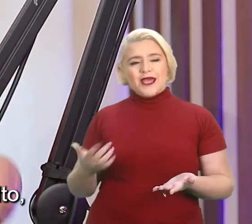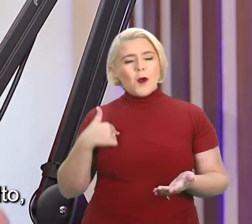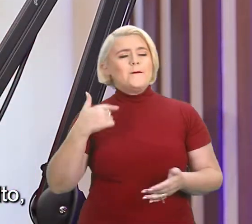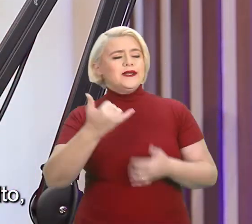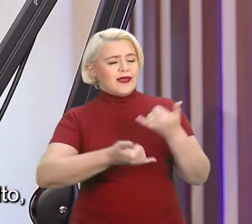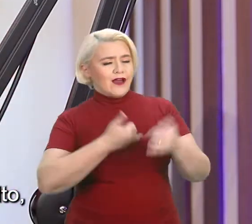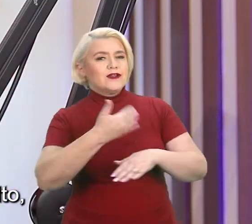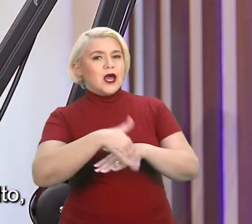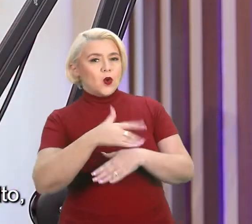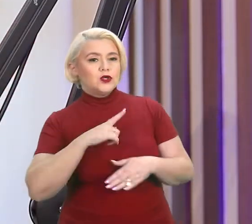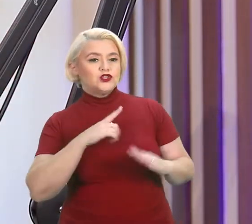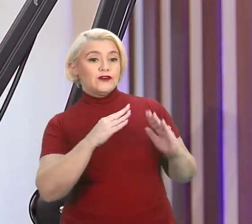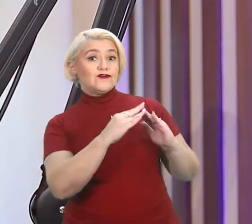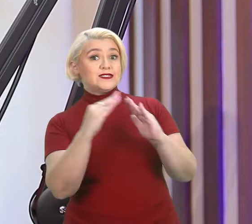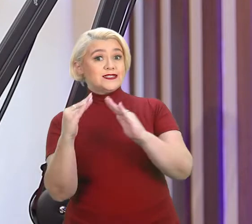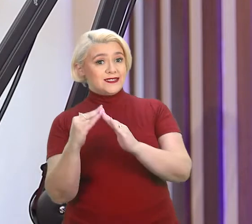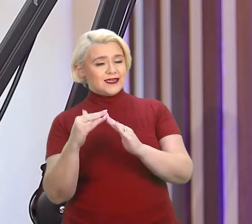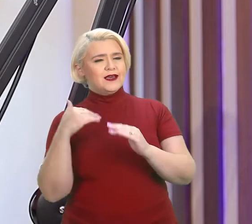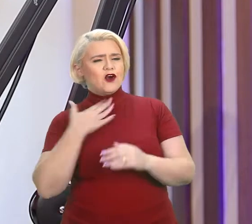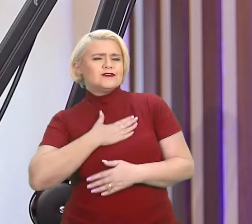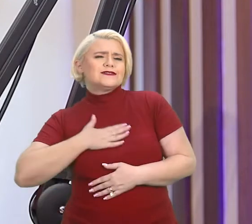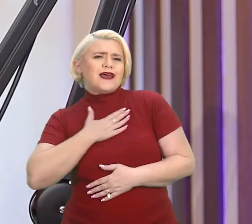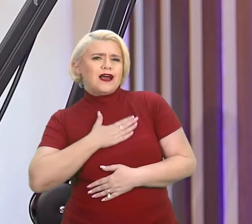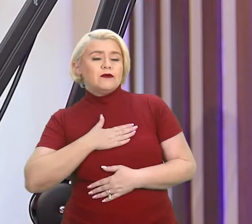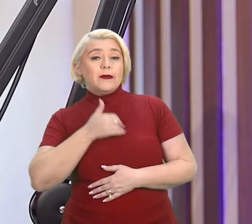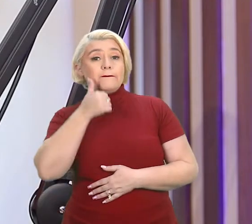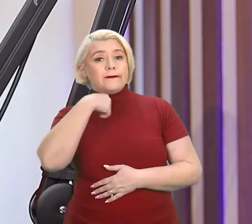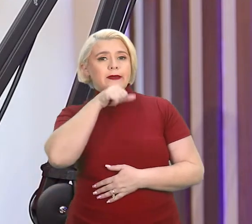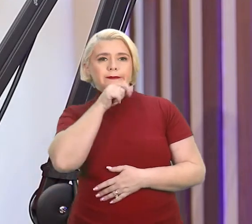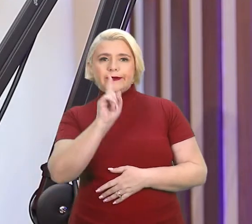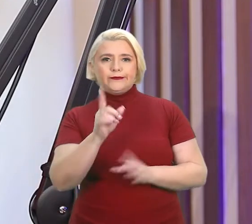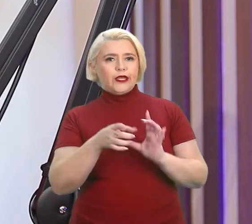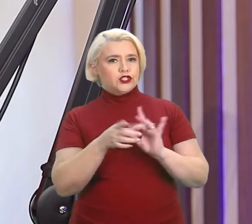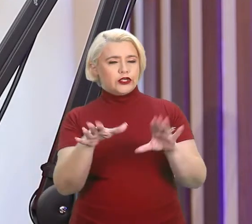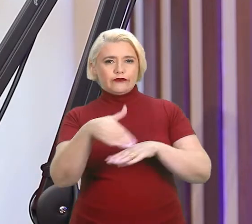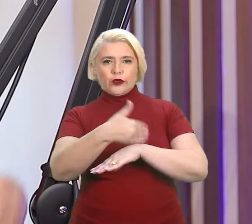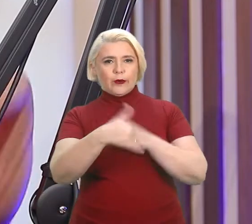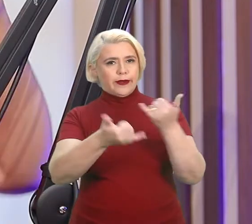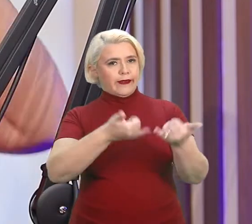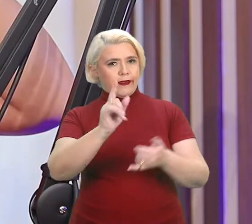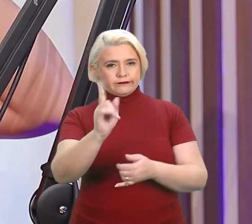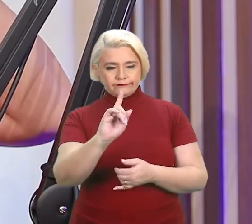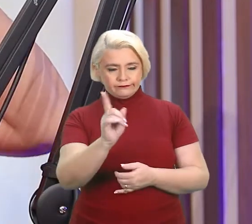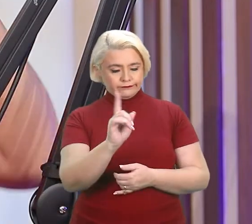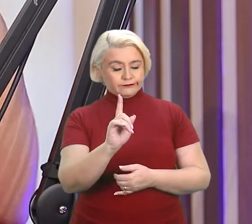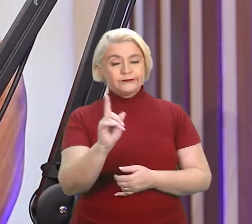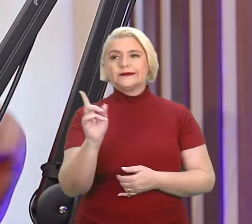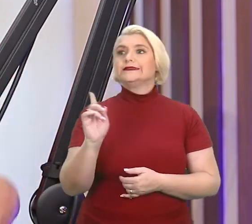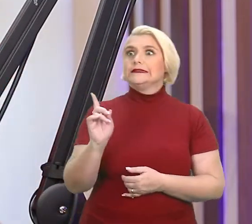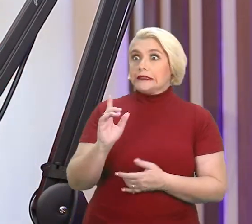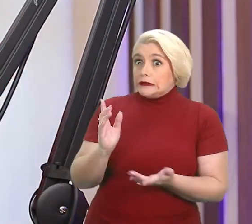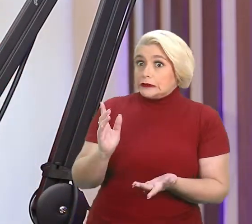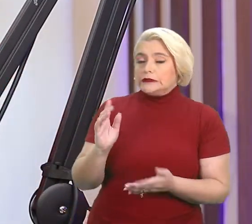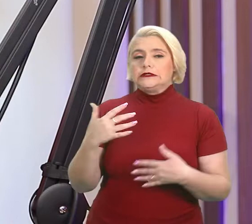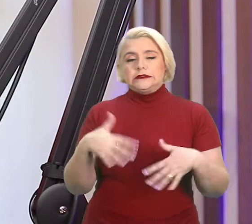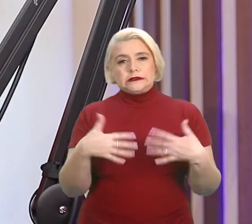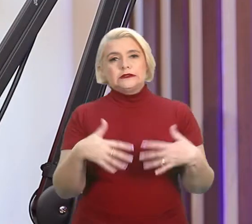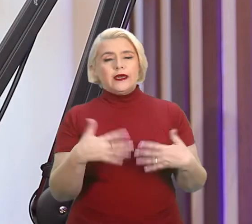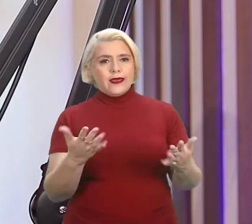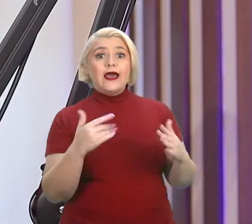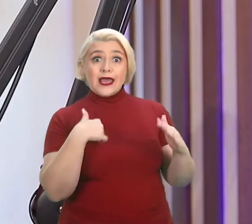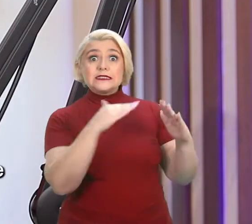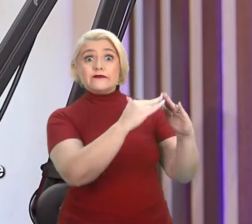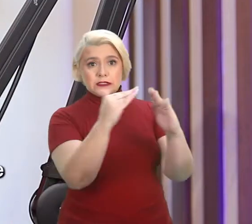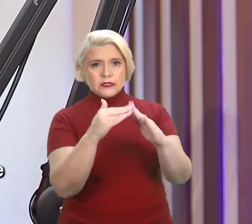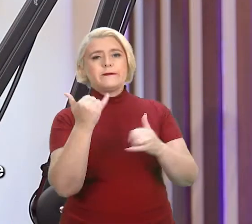vizinha que a gente gostava muito. Minha mãe não era muito de deixar a gente brincar na rua, não. Não. Mas com essa vizinha a gente brincava na